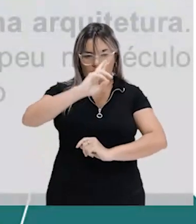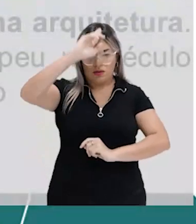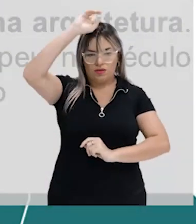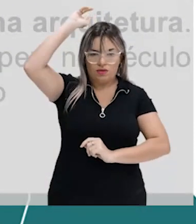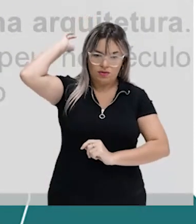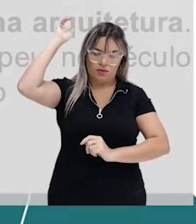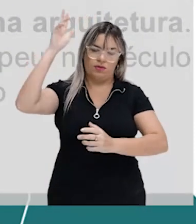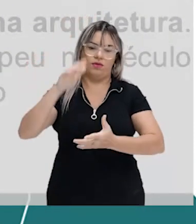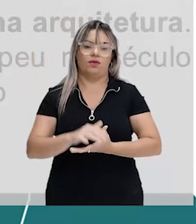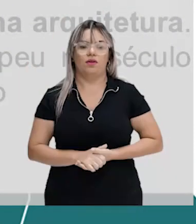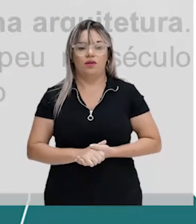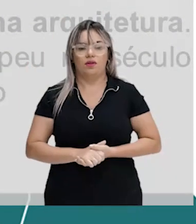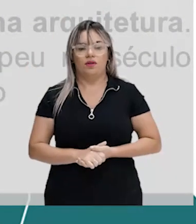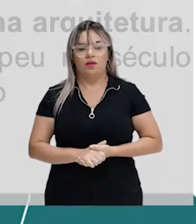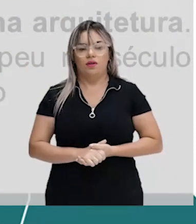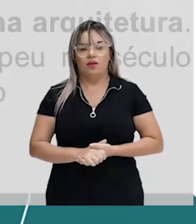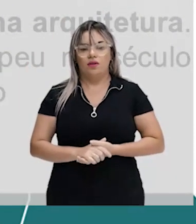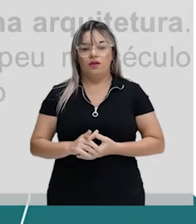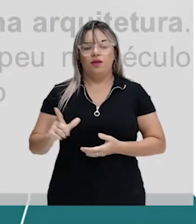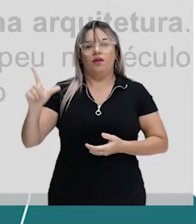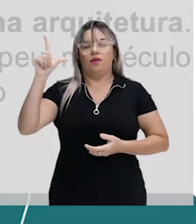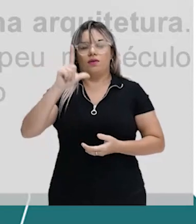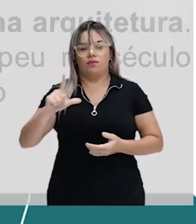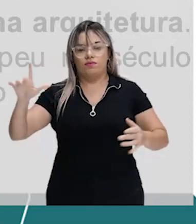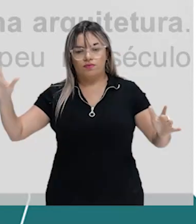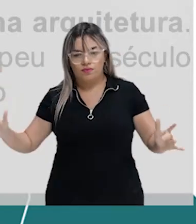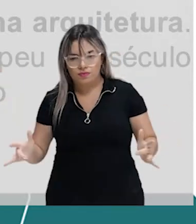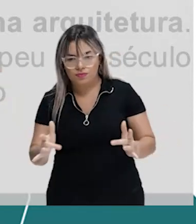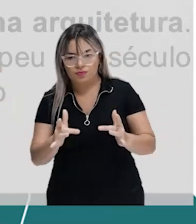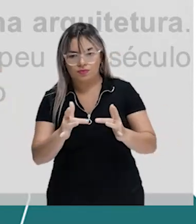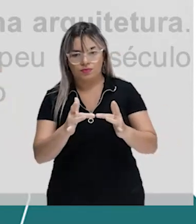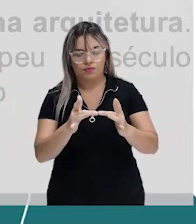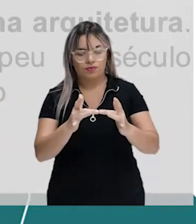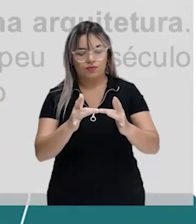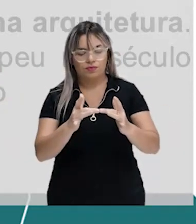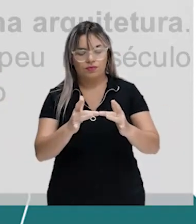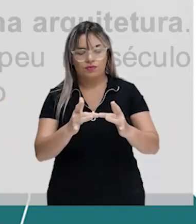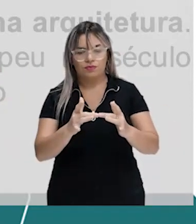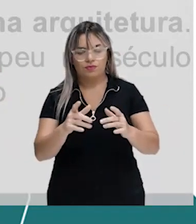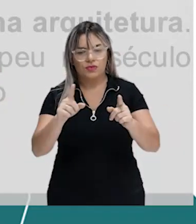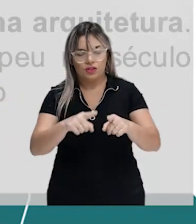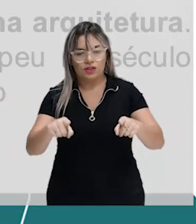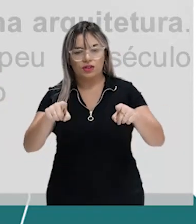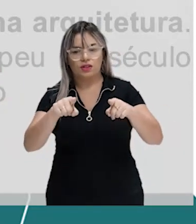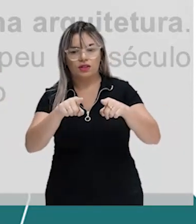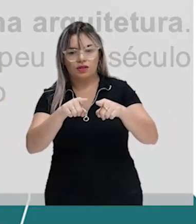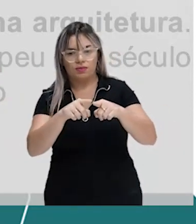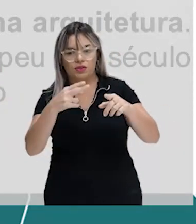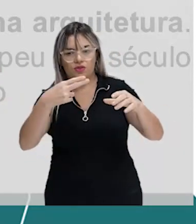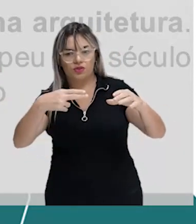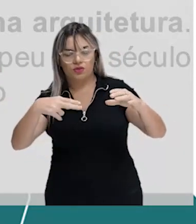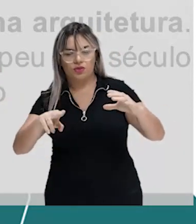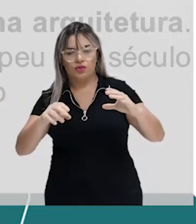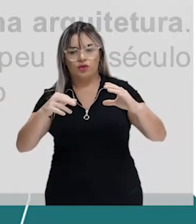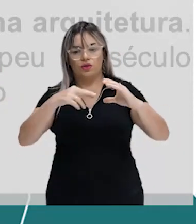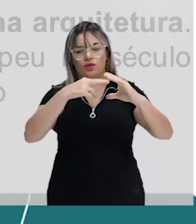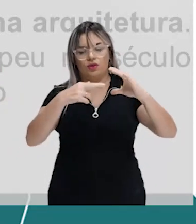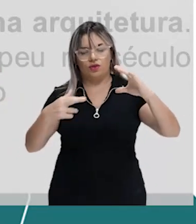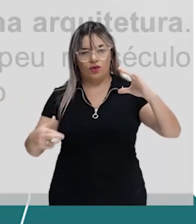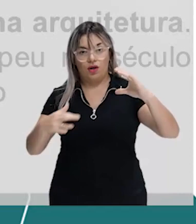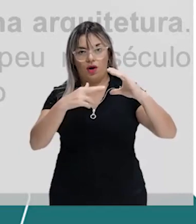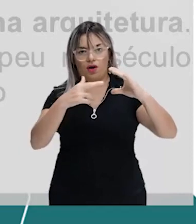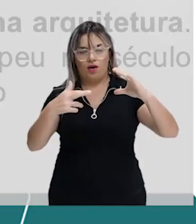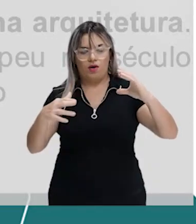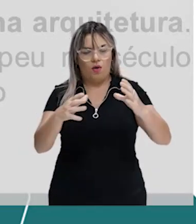literatura classicista também é chamada de renascentista, a gente já sabe a diferença. O Renascimento é mais macro, né?